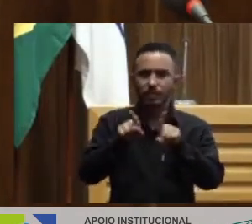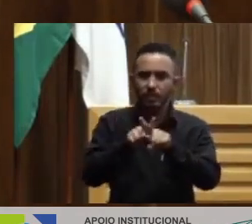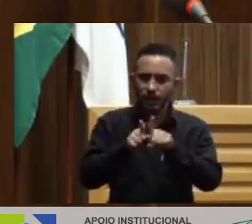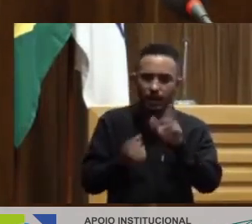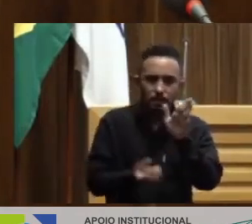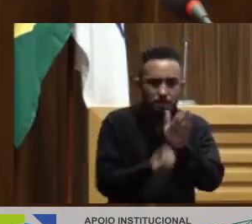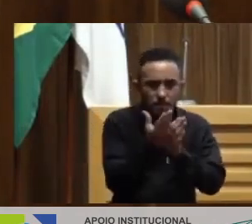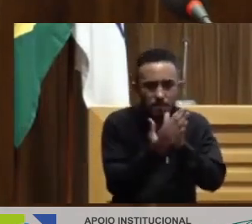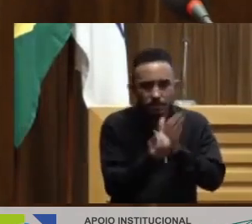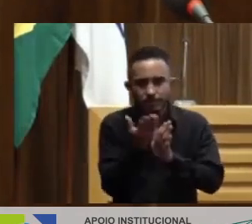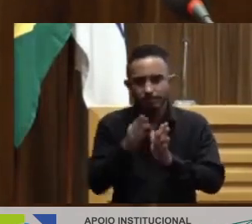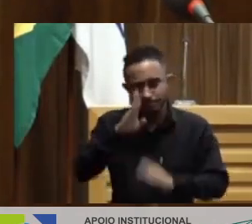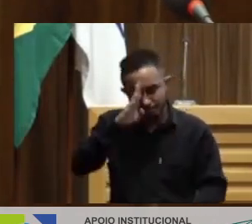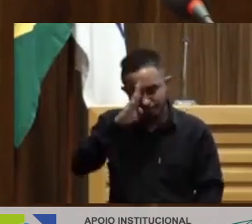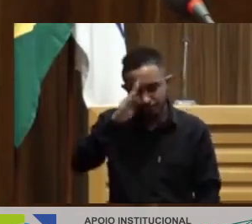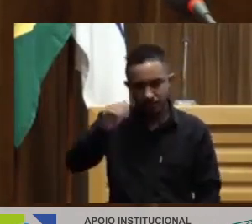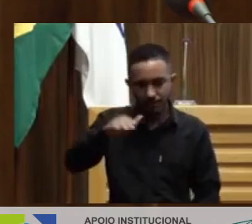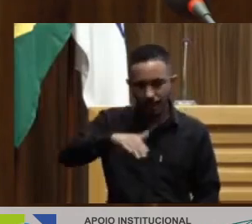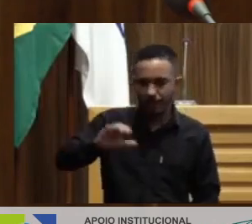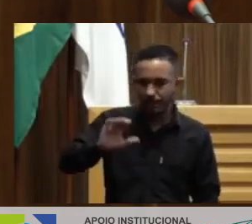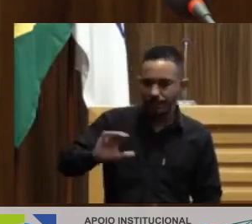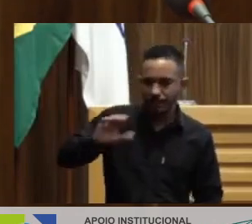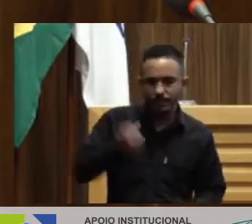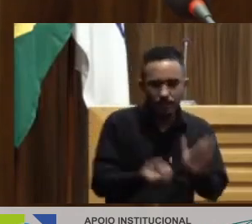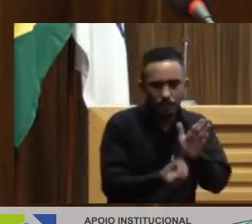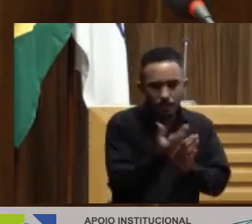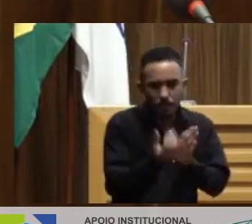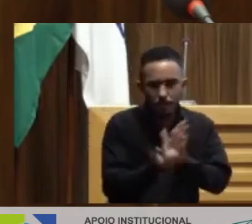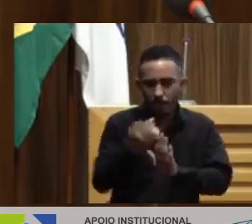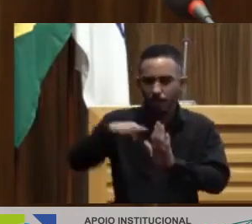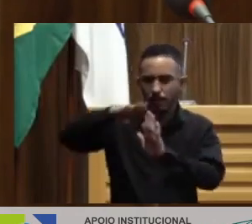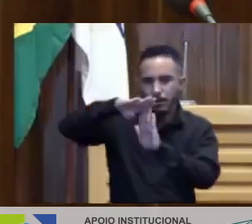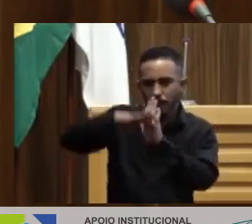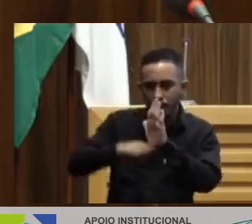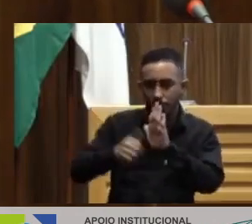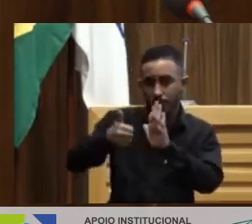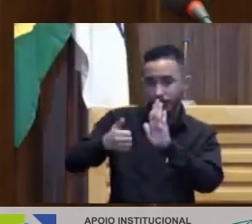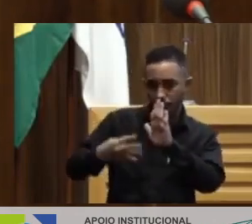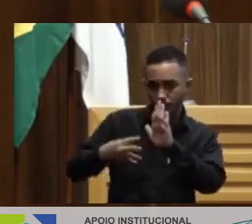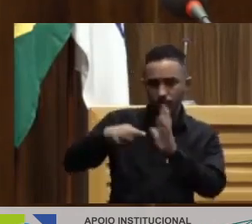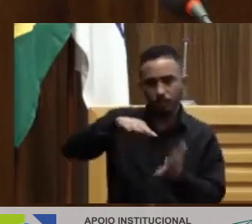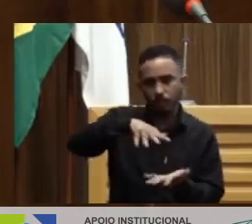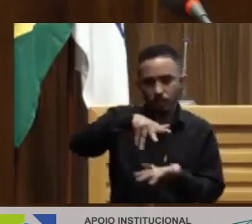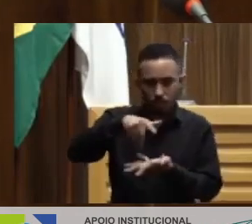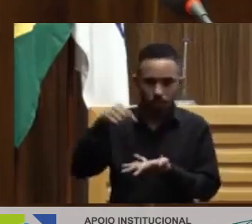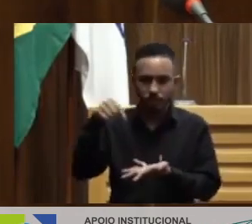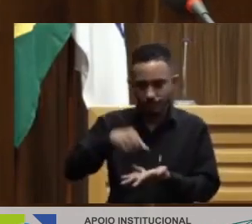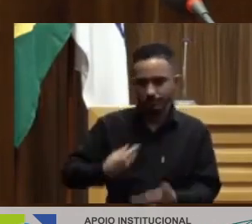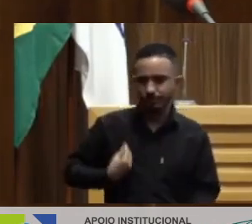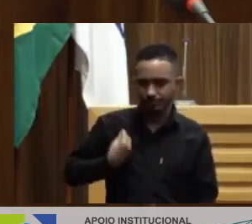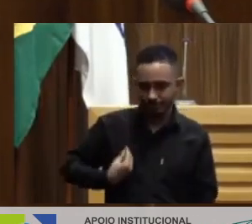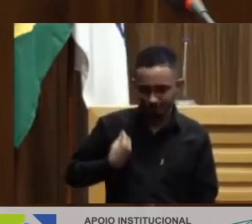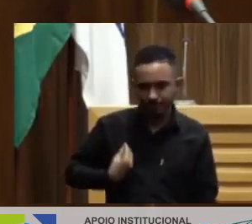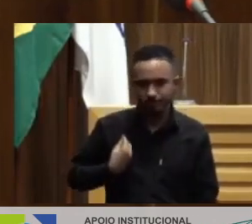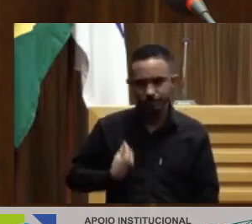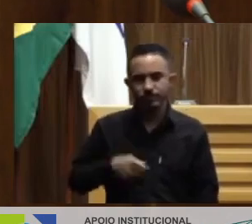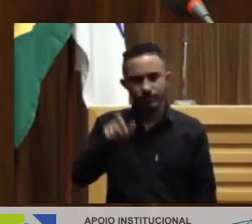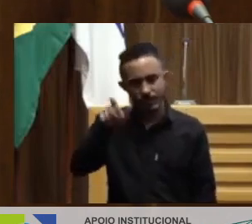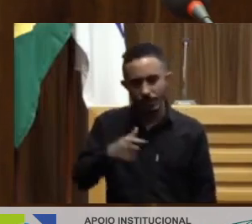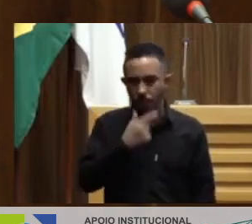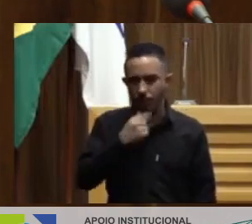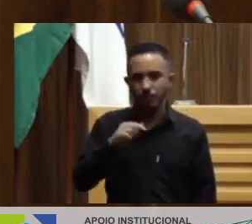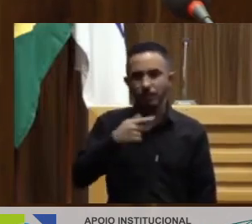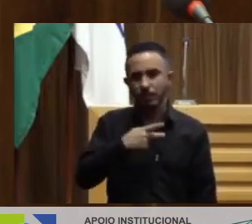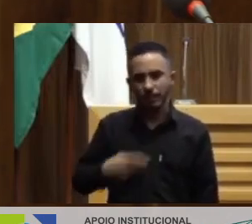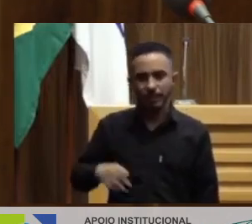uma das principais ciências do mundo, é a 14ª ciência do mundo. Está aqui o Luiz Davidovich, foi presidente da